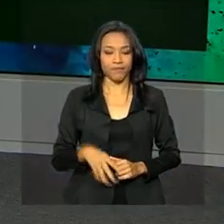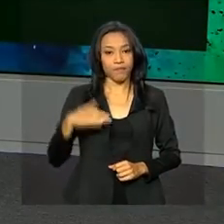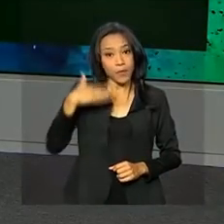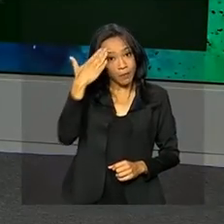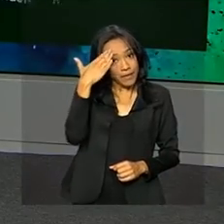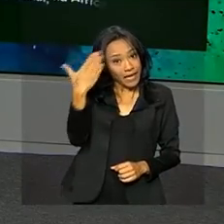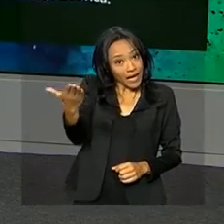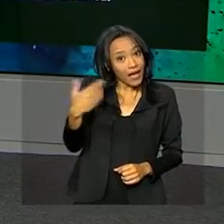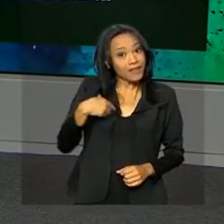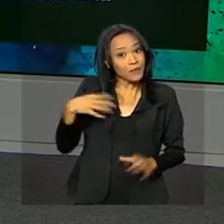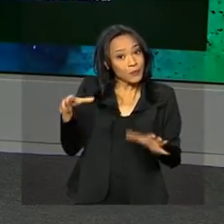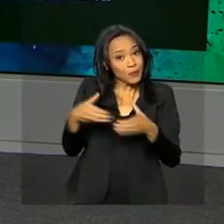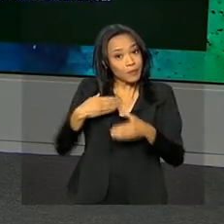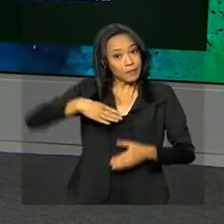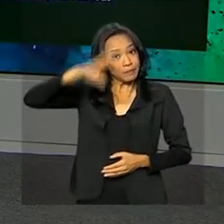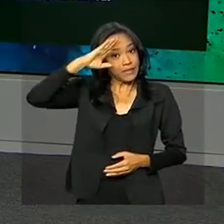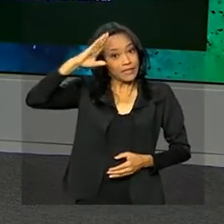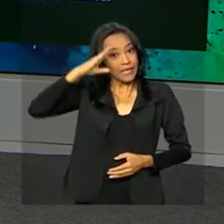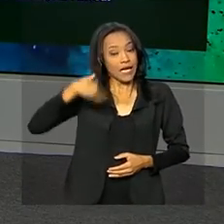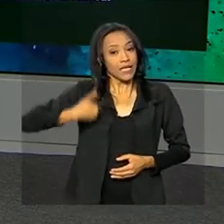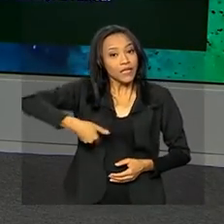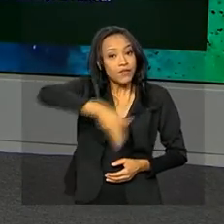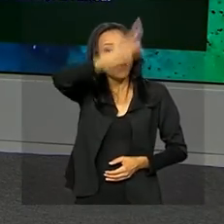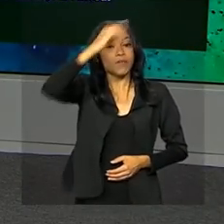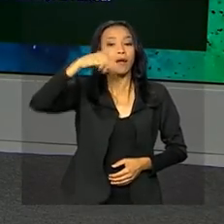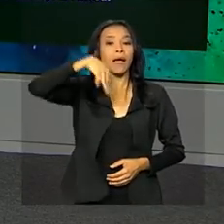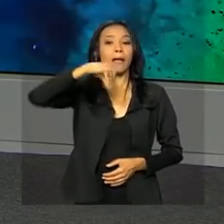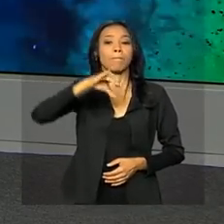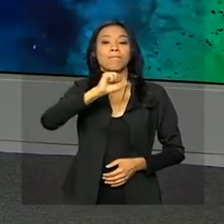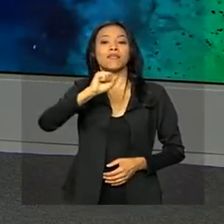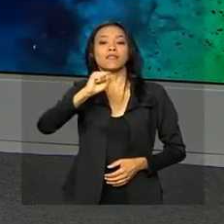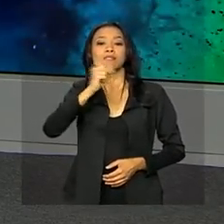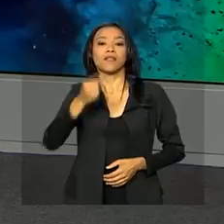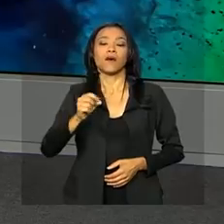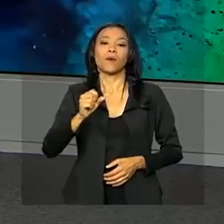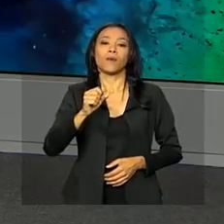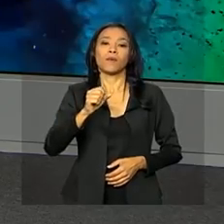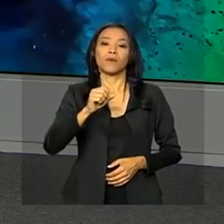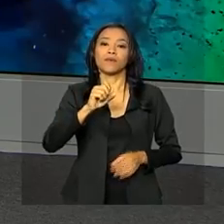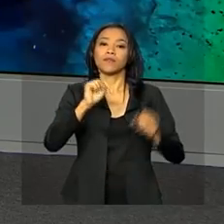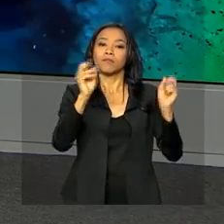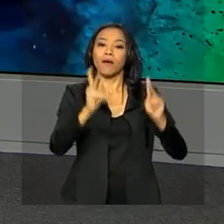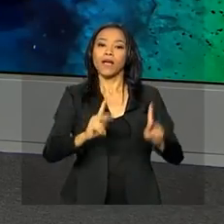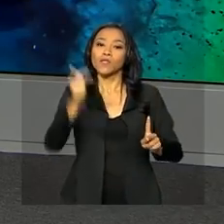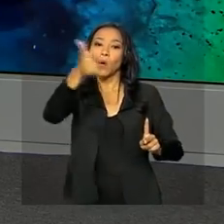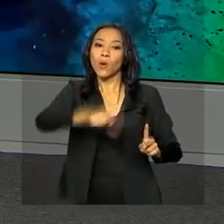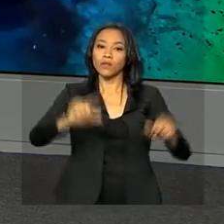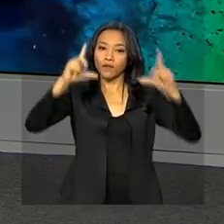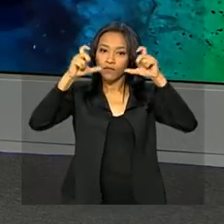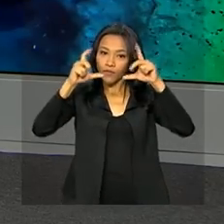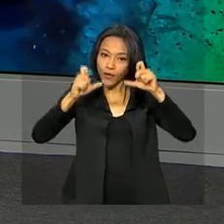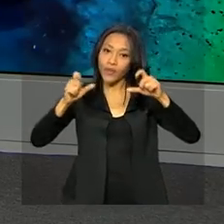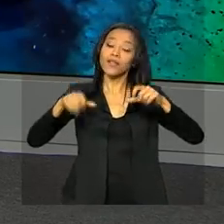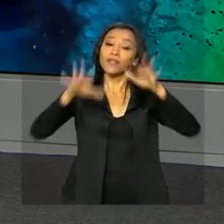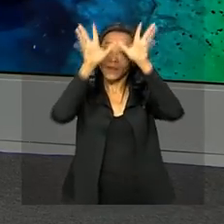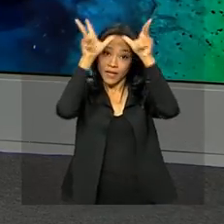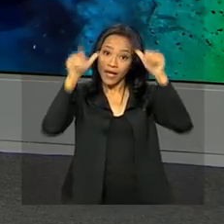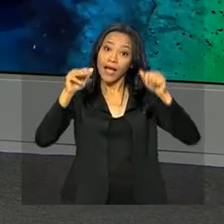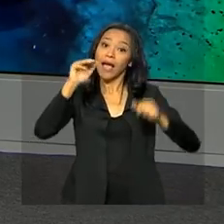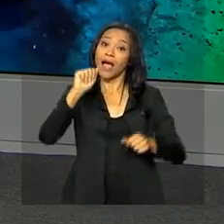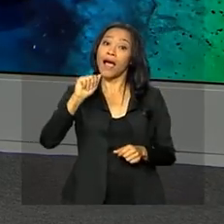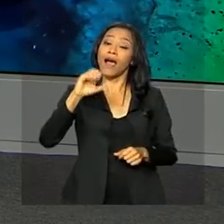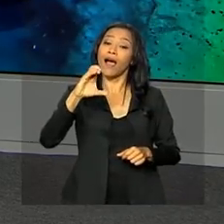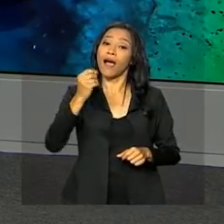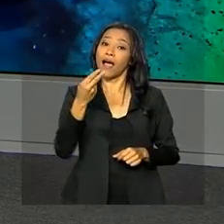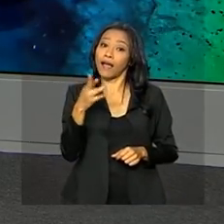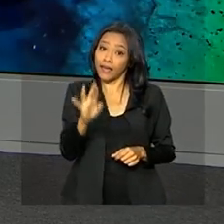Obrigada aos militares das missões de paz que mandaram vídeo para a gente. Agora, mais uma foto, olha, do Acre, de Chapuri. A Vicentina Ribeiro